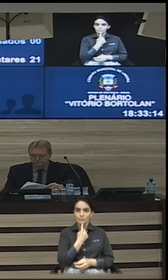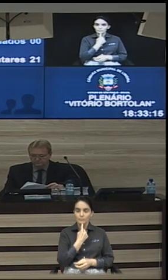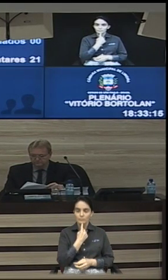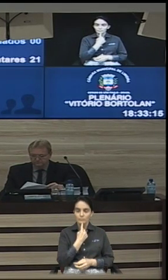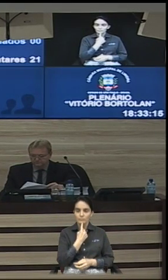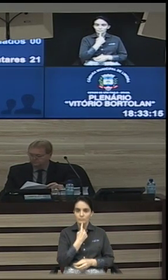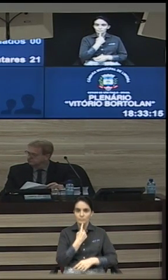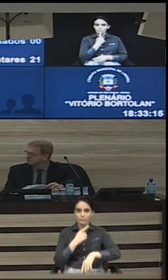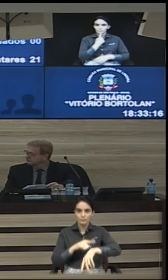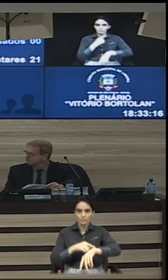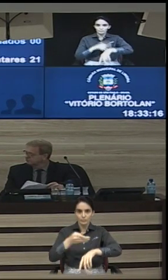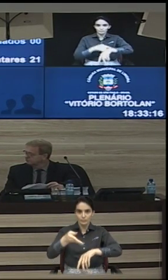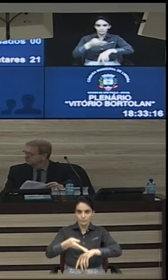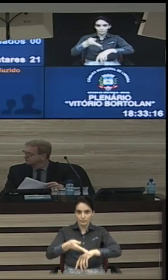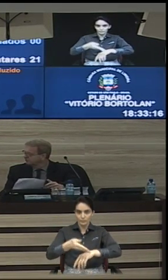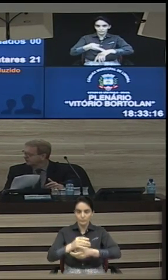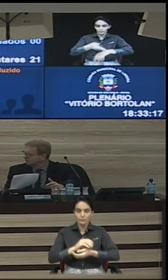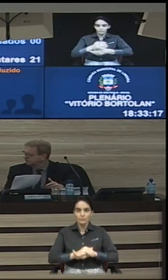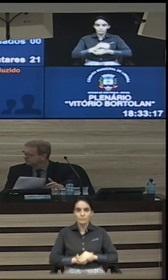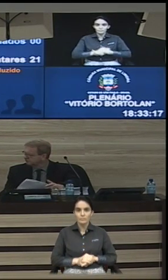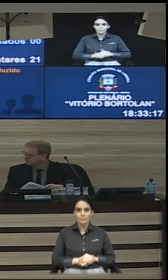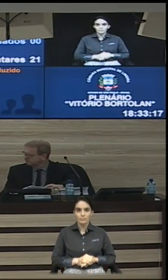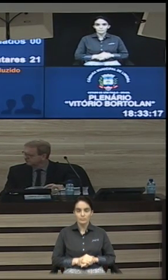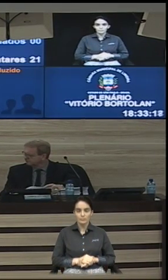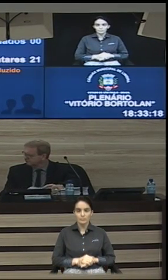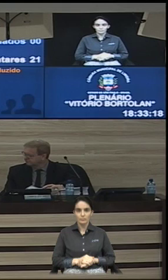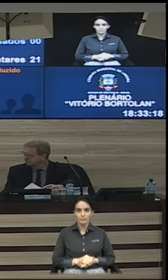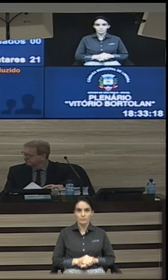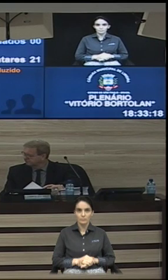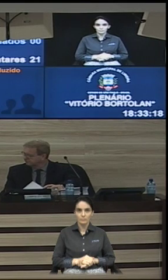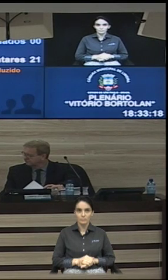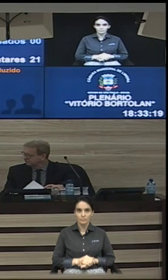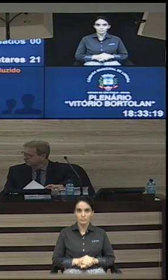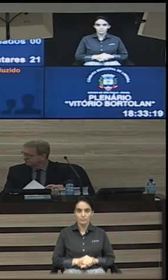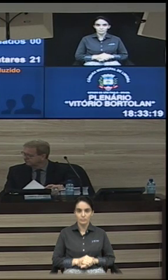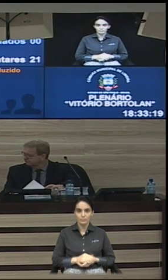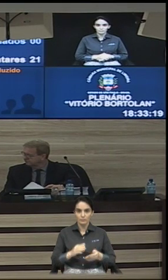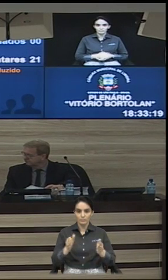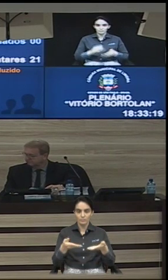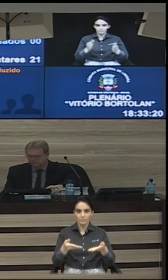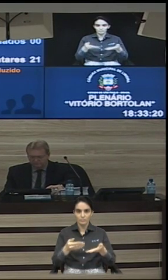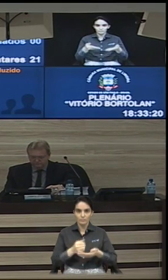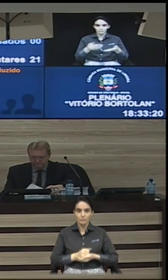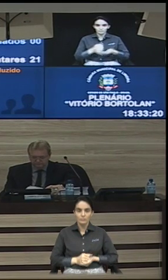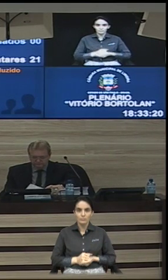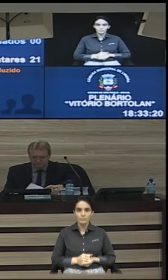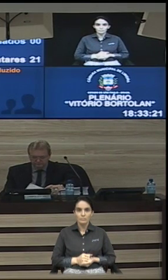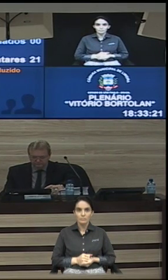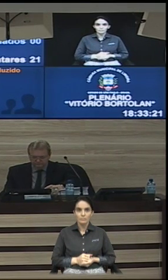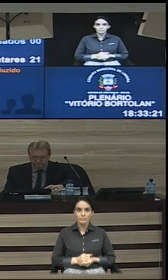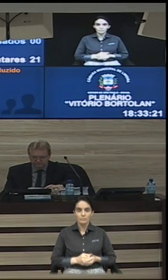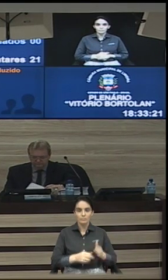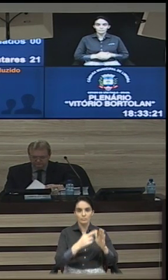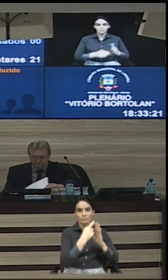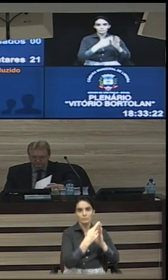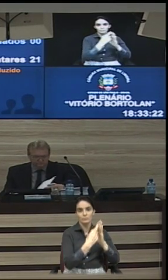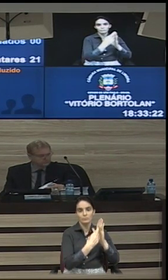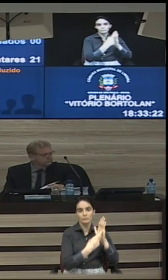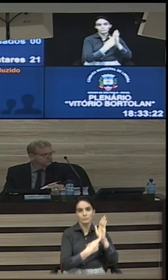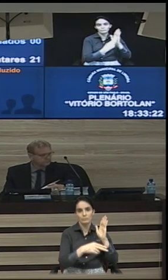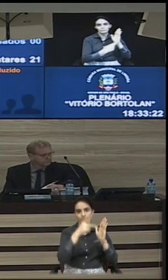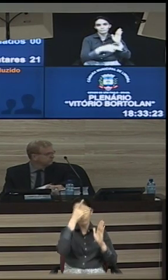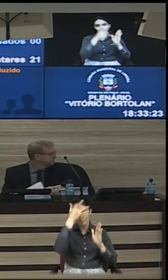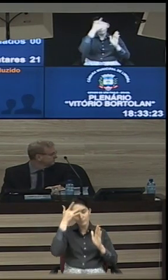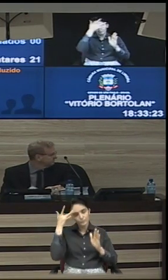partir deste momento. Agora, senhores, neste momento ouviremos a relação de falecidos nesta